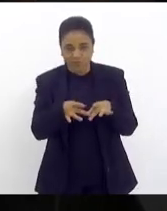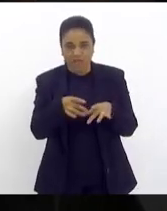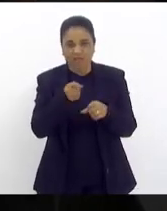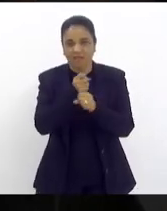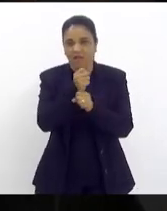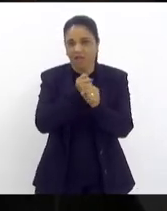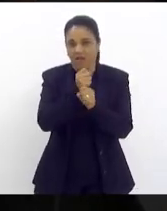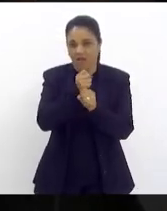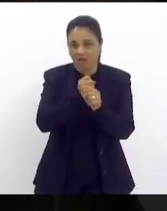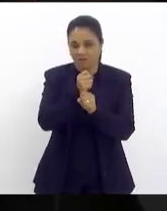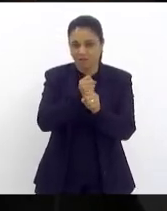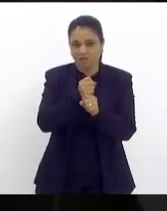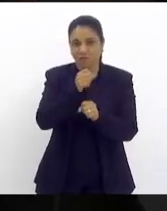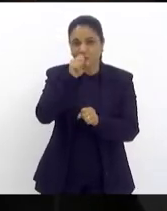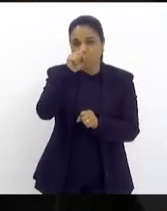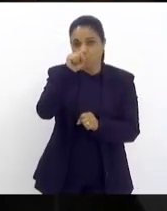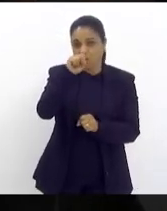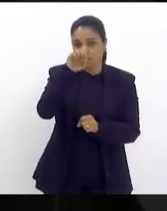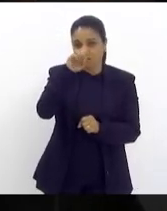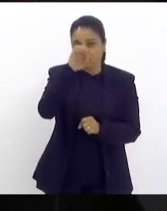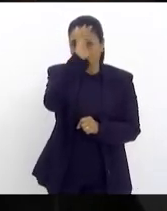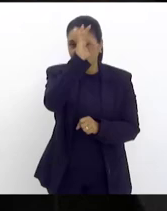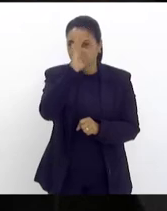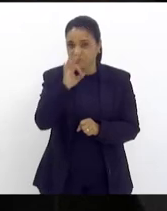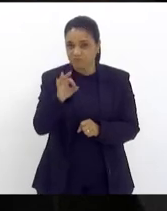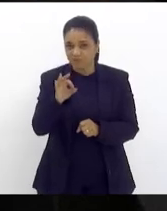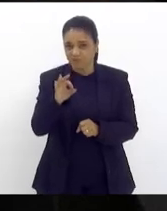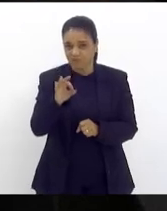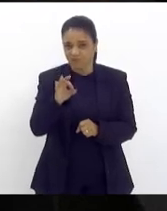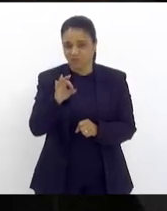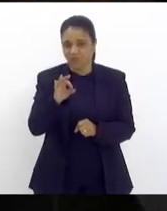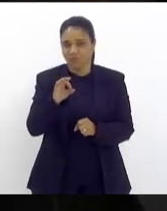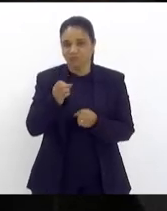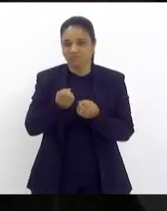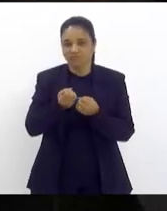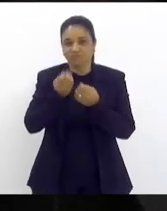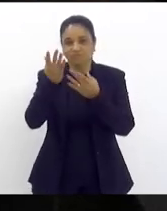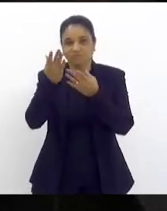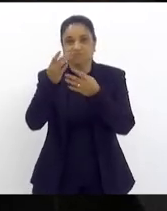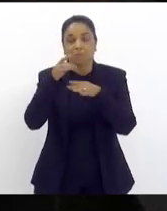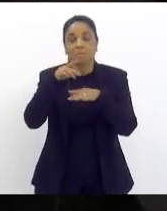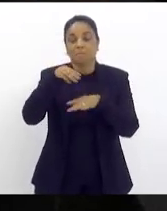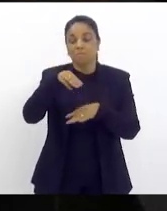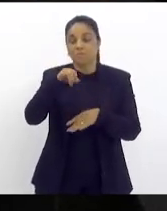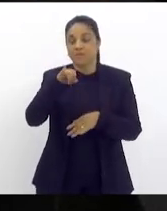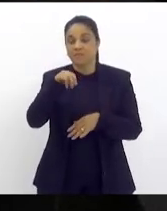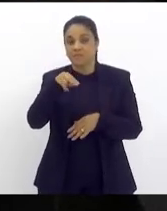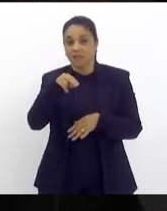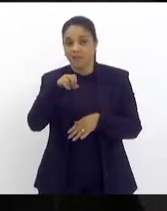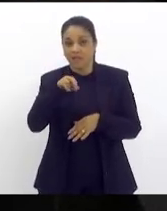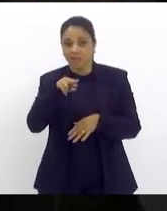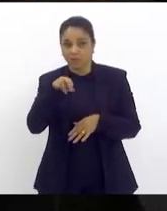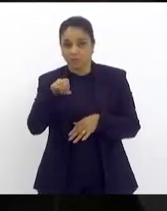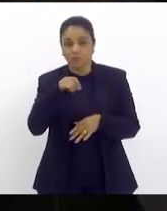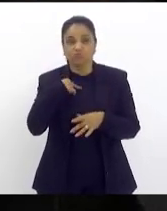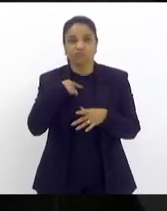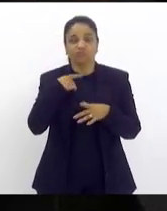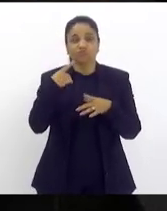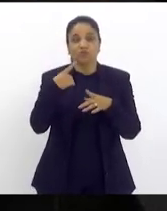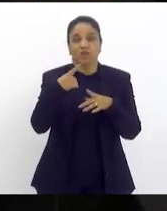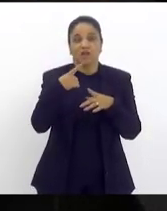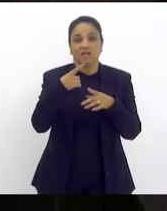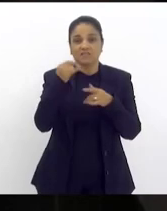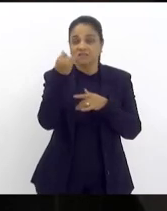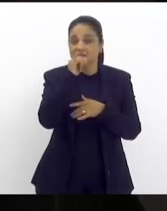Nós exportamos 80% do minério do Brasil. Nós construímos todas as eletronucleares da